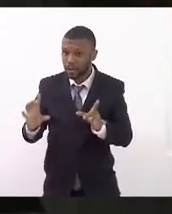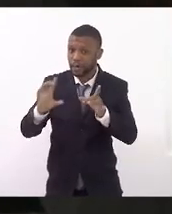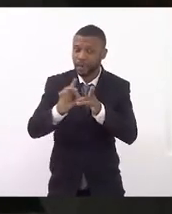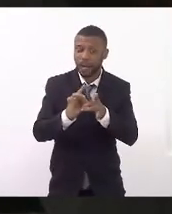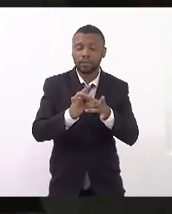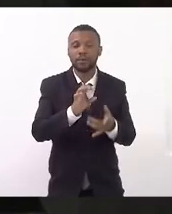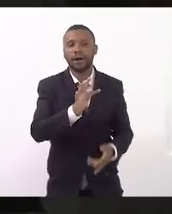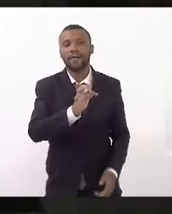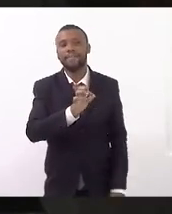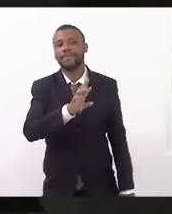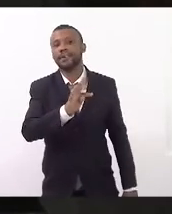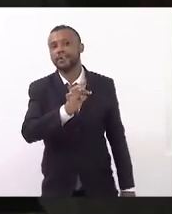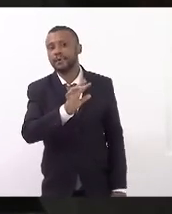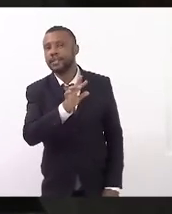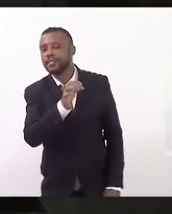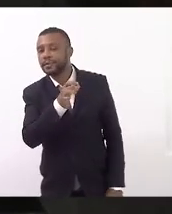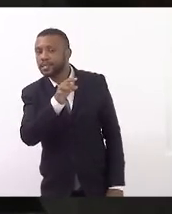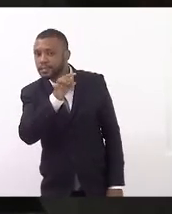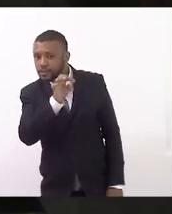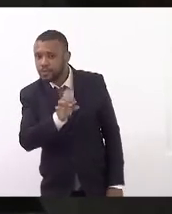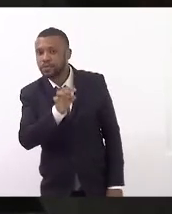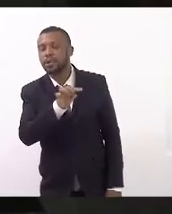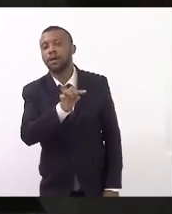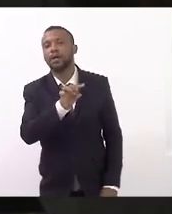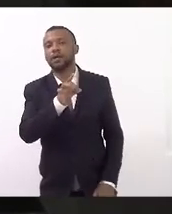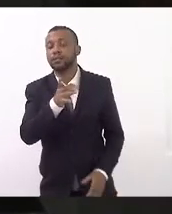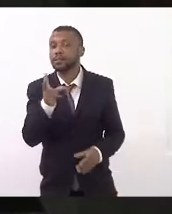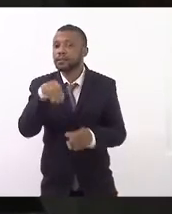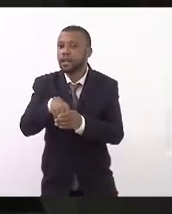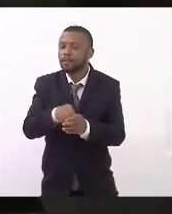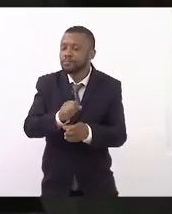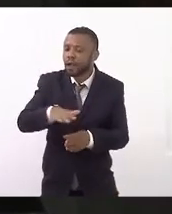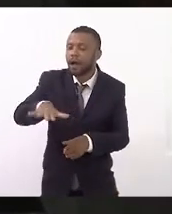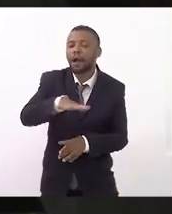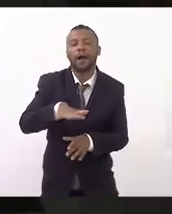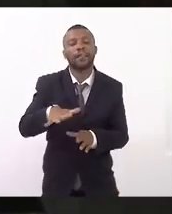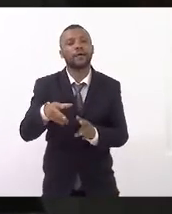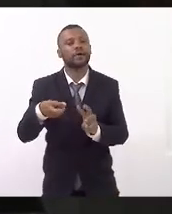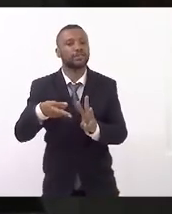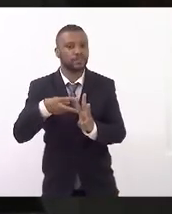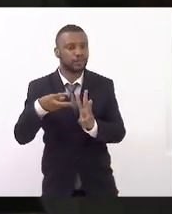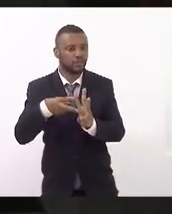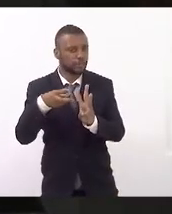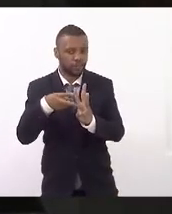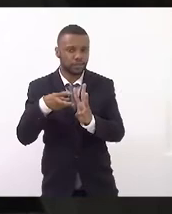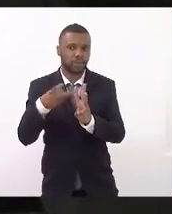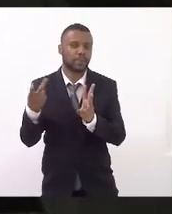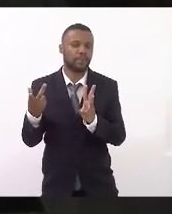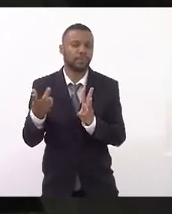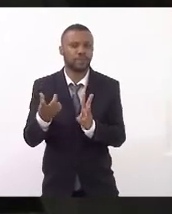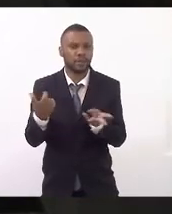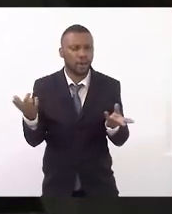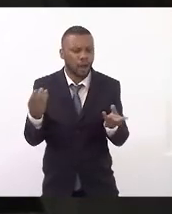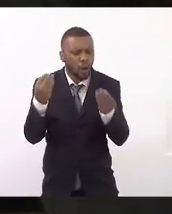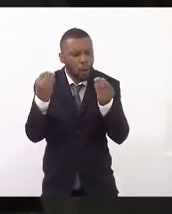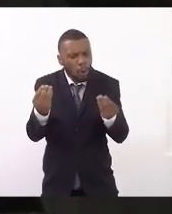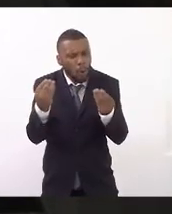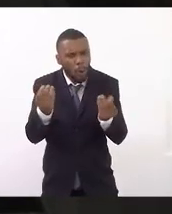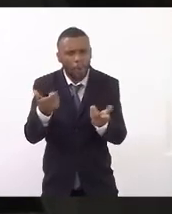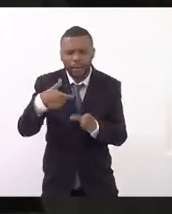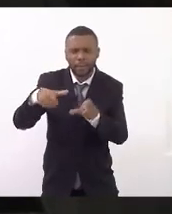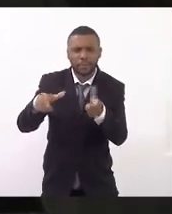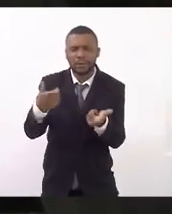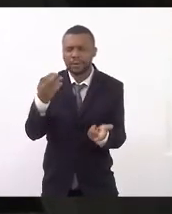deputado Eliomar Coelho, estão em terra indígena. É inacreditável como as pessoas são omissas